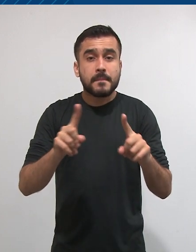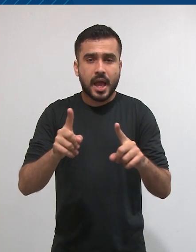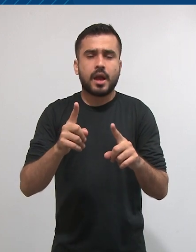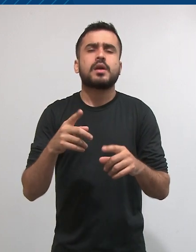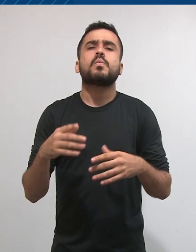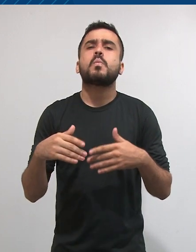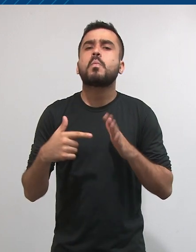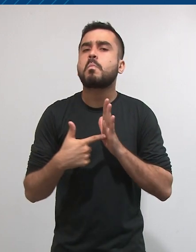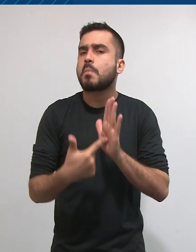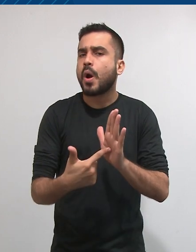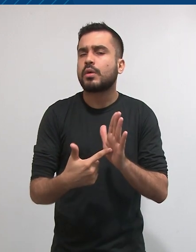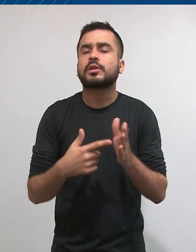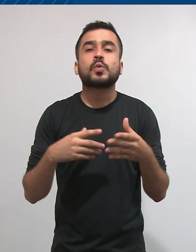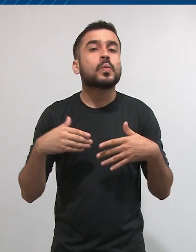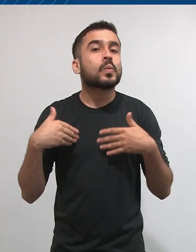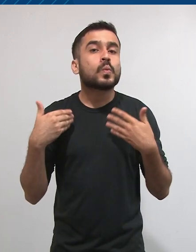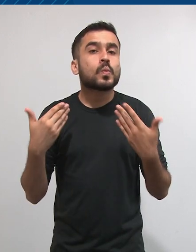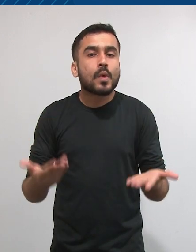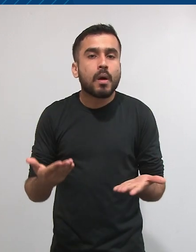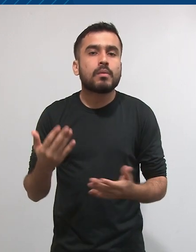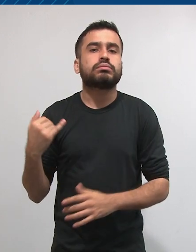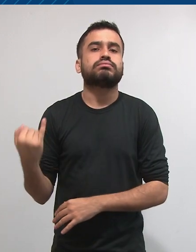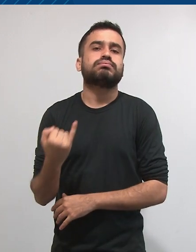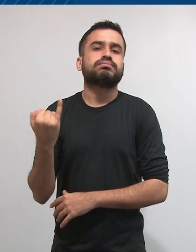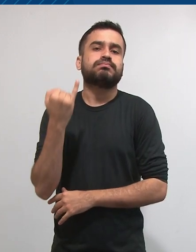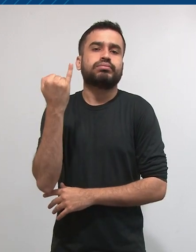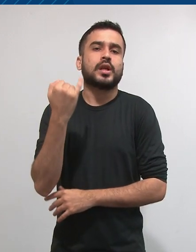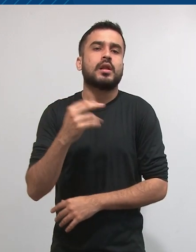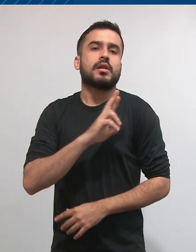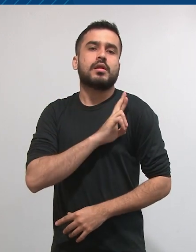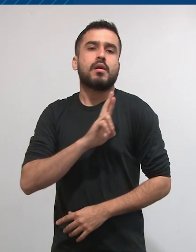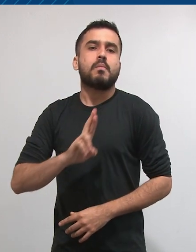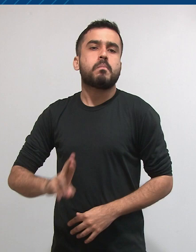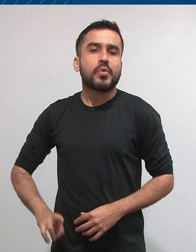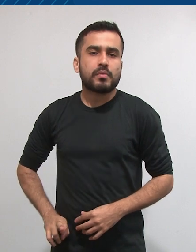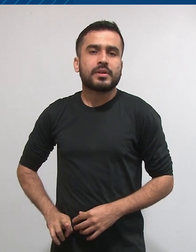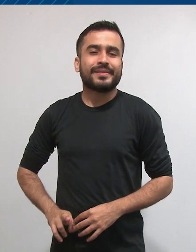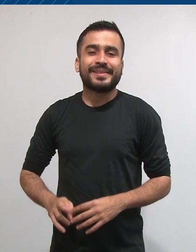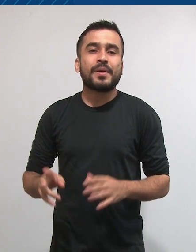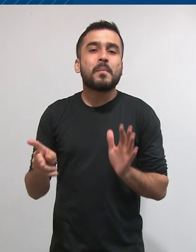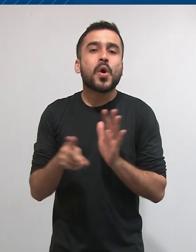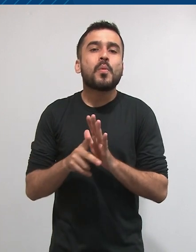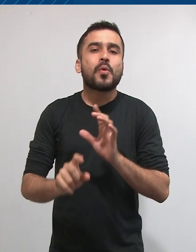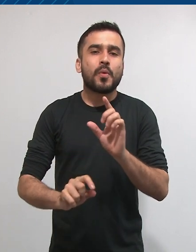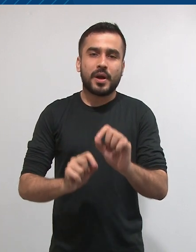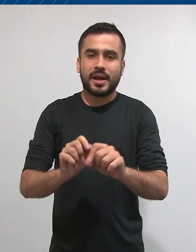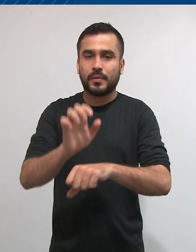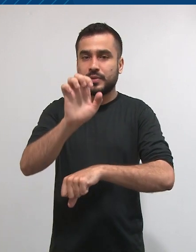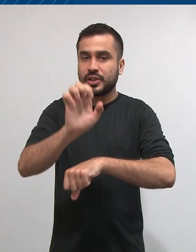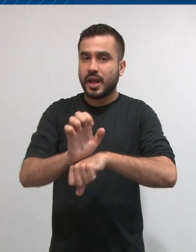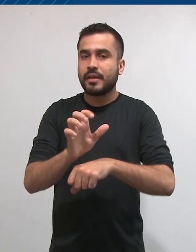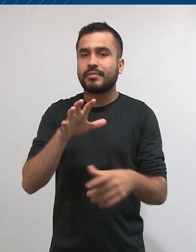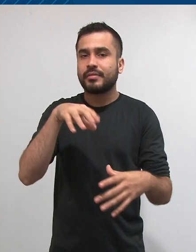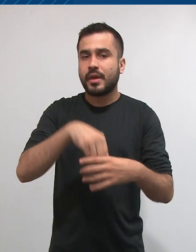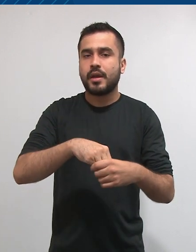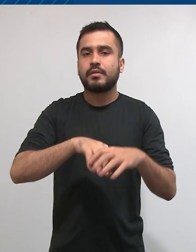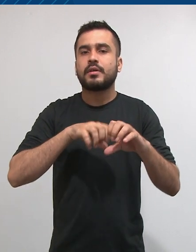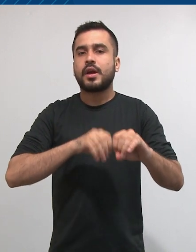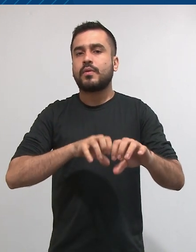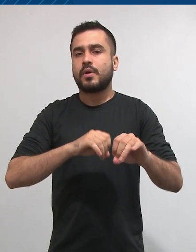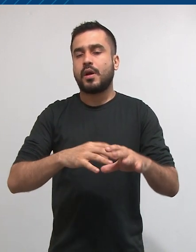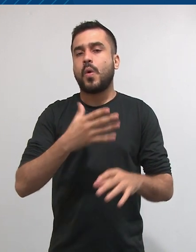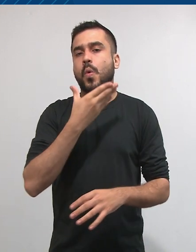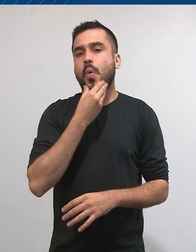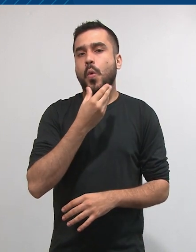é a importância da República, do Estado, nesta paideia, nessa educação do homem